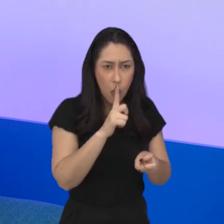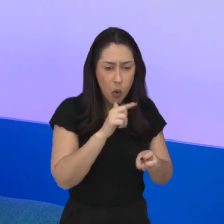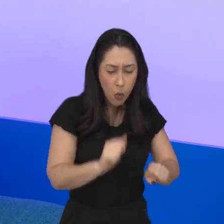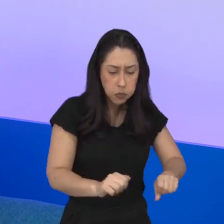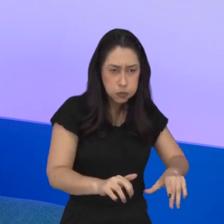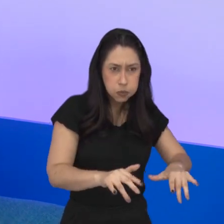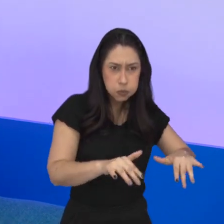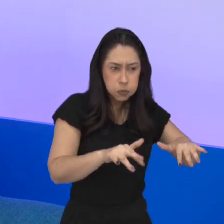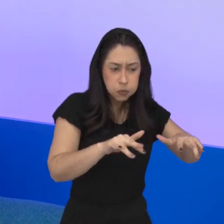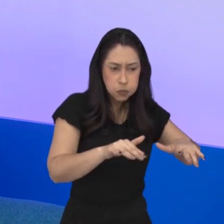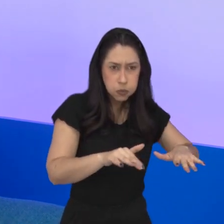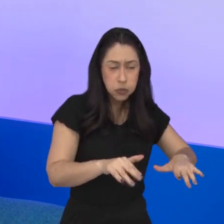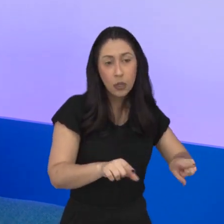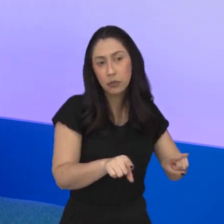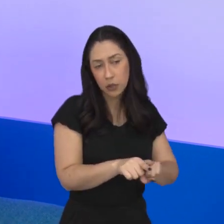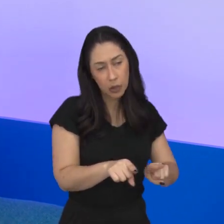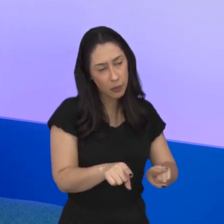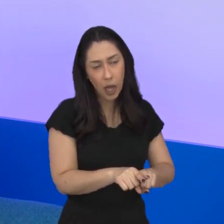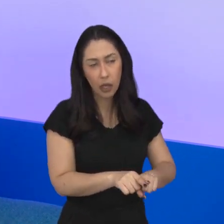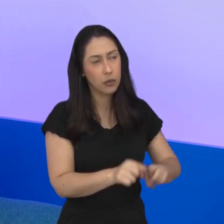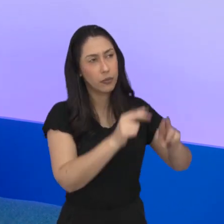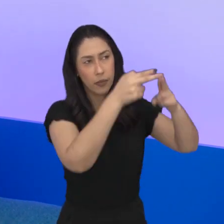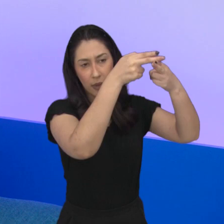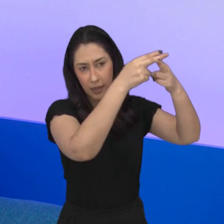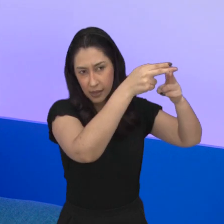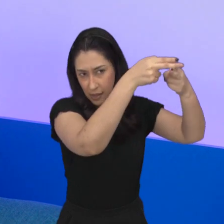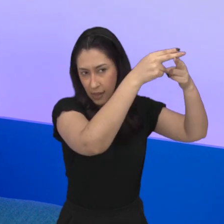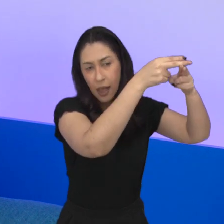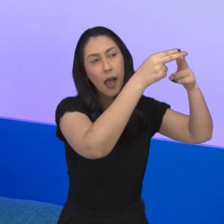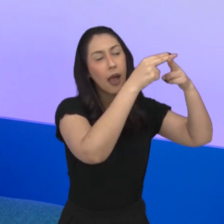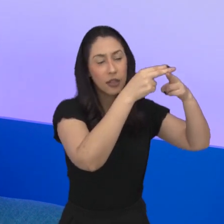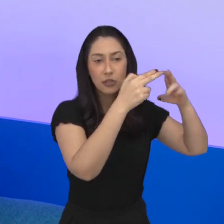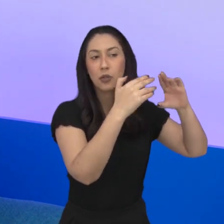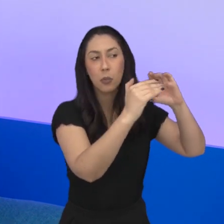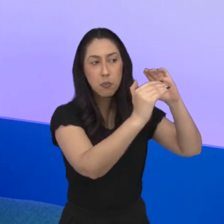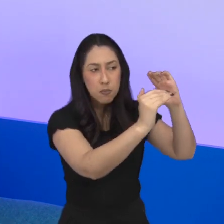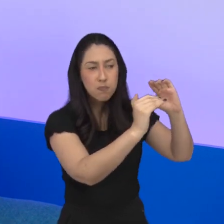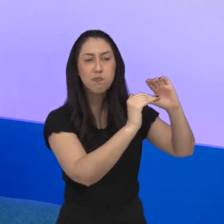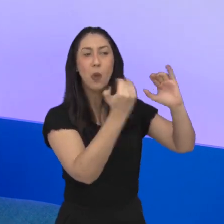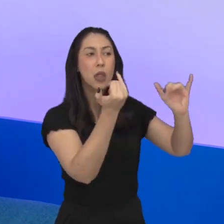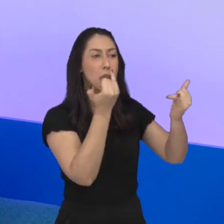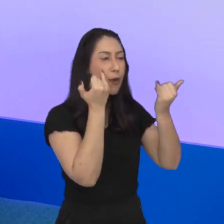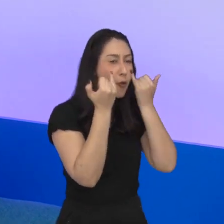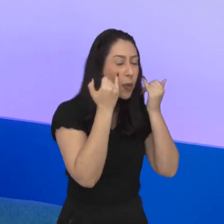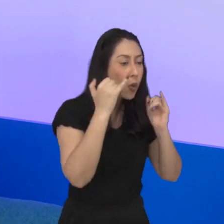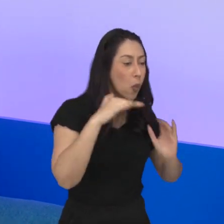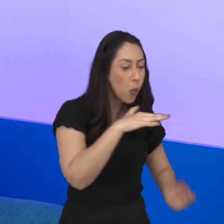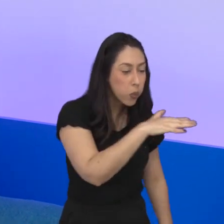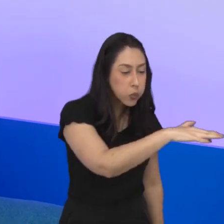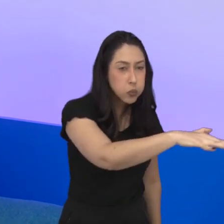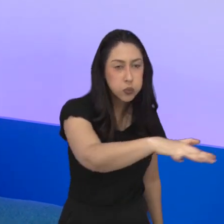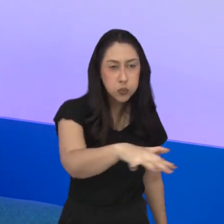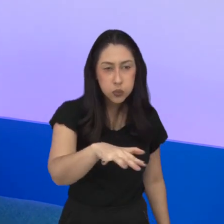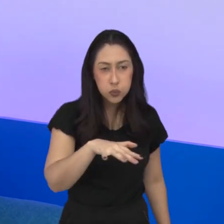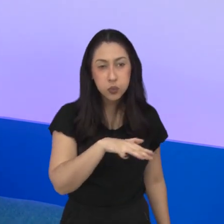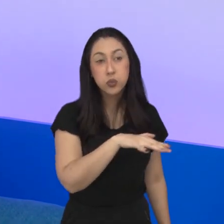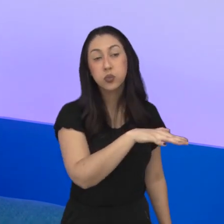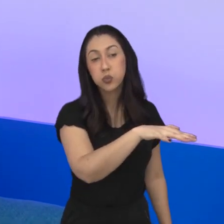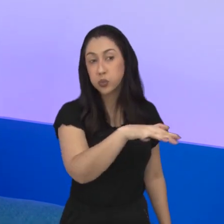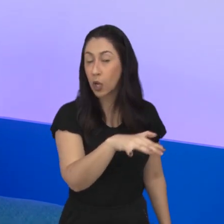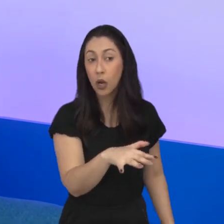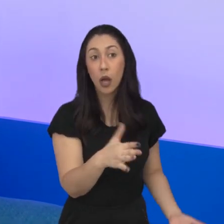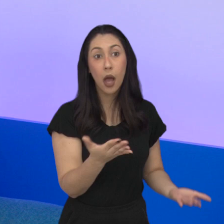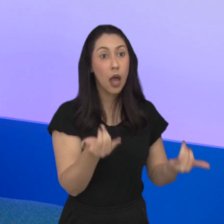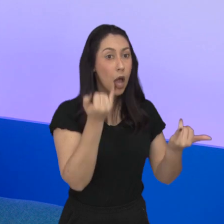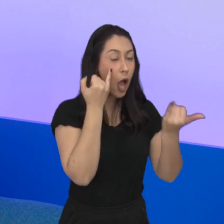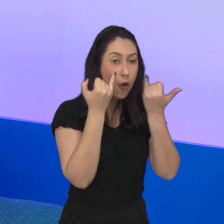gente também conta com informações de satélites, né, meteorológicos, que nos dão um panorama geral de como está a